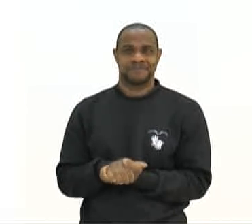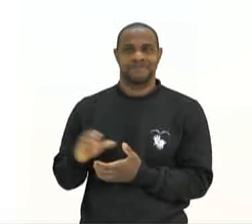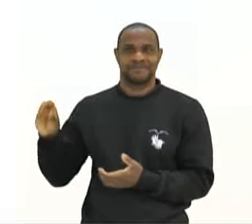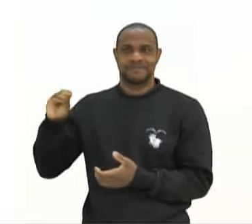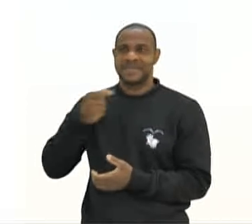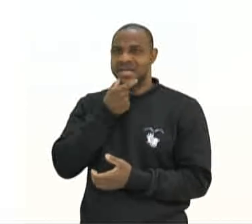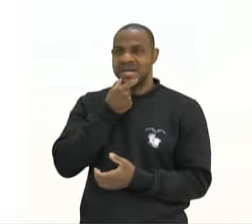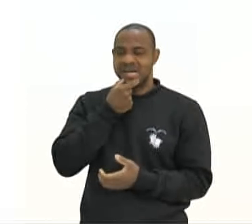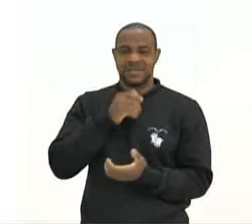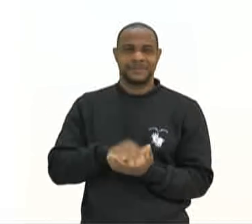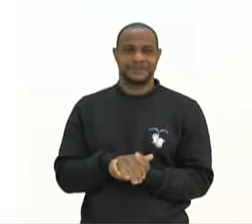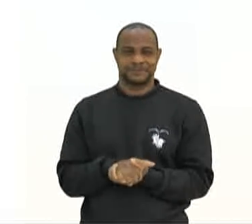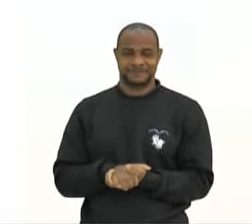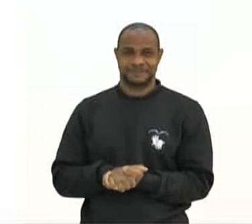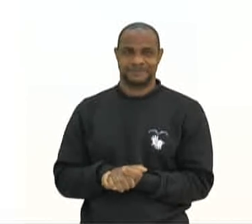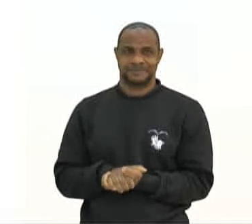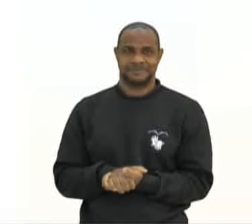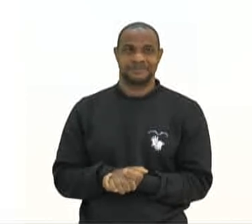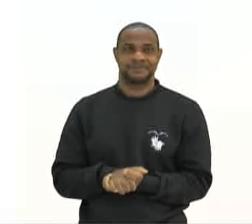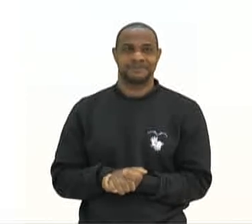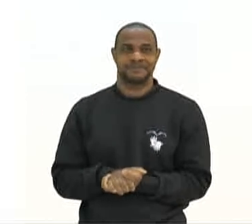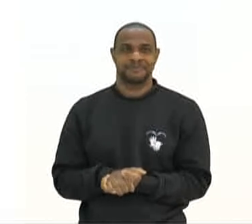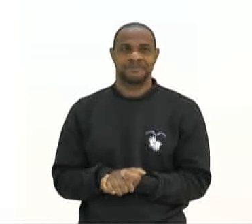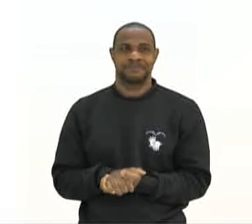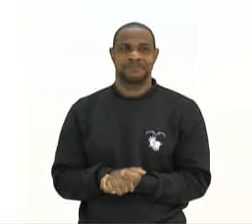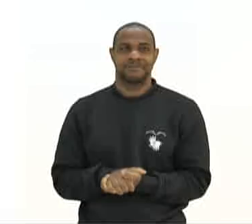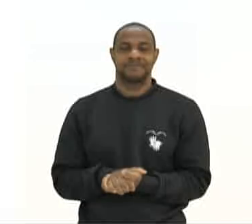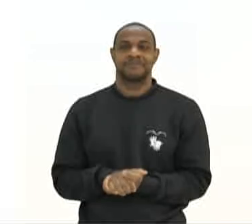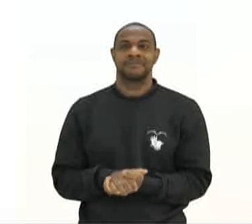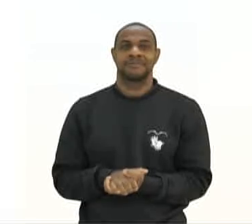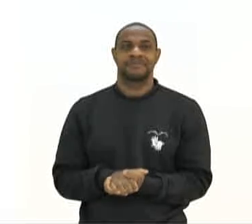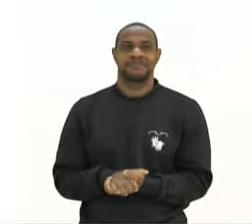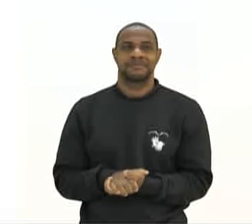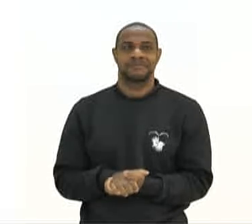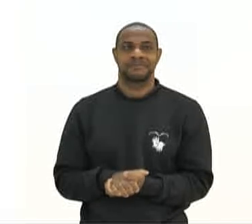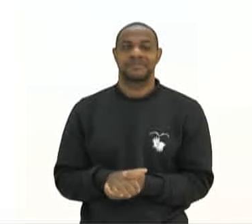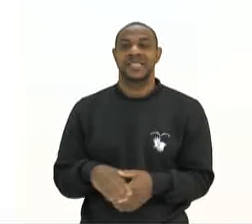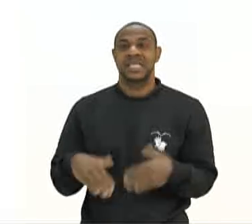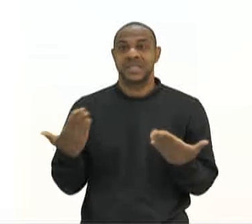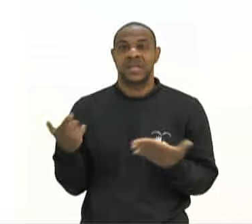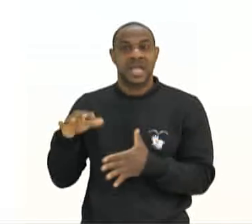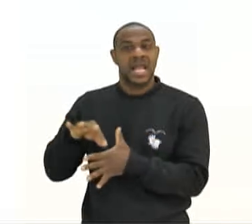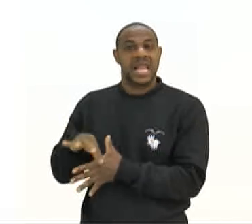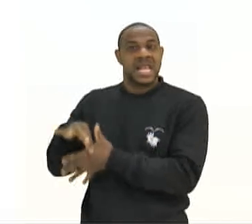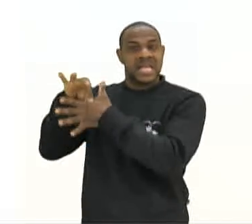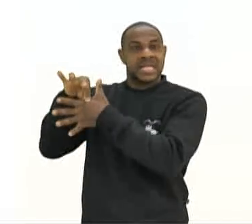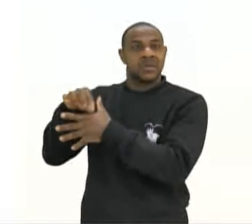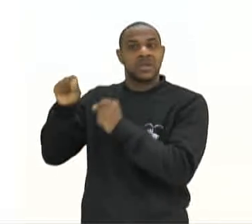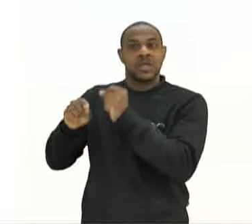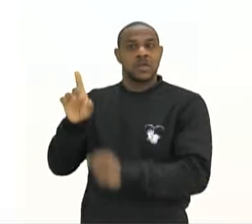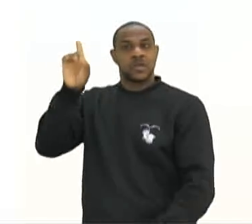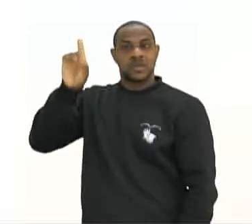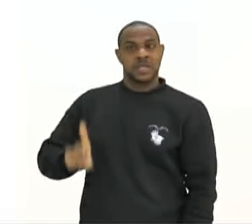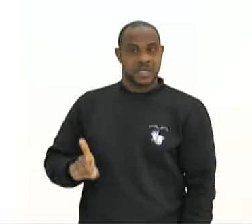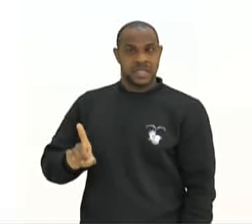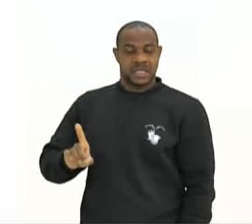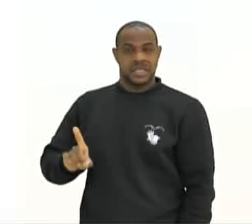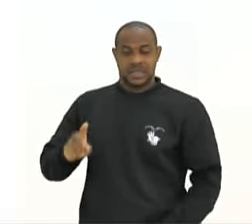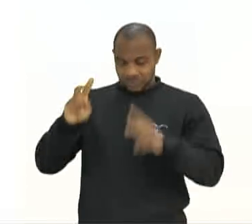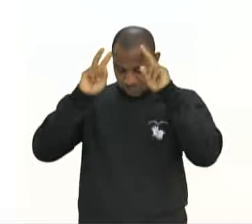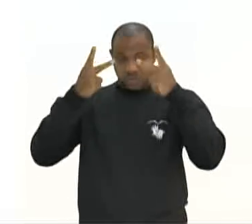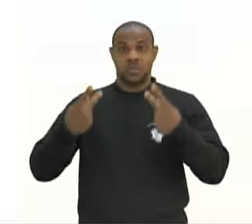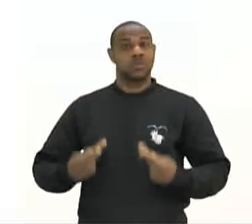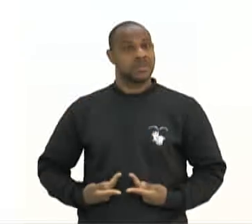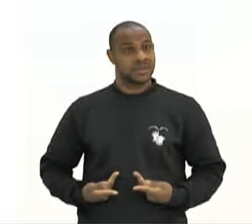on his birthday. Então o que ele foi? Ele foi, vamos dizer assim, ele liderou, né, os direitos civis humanos,